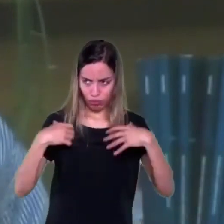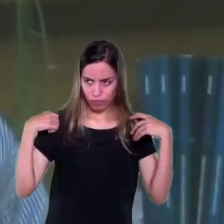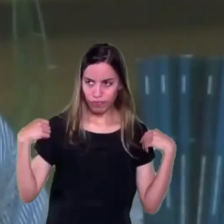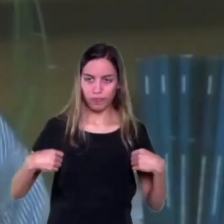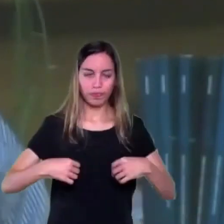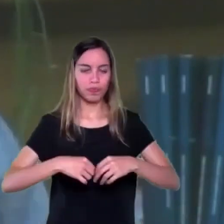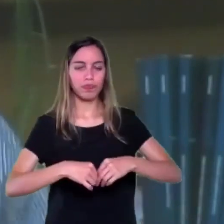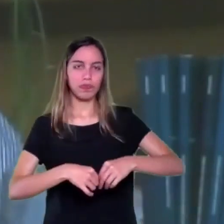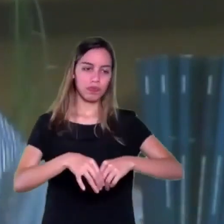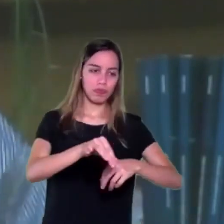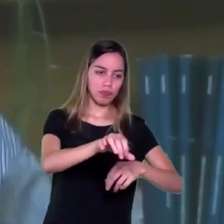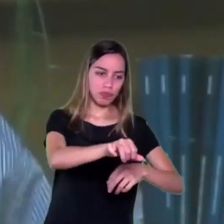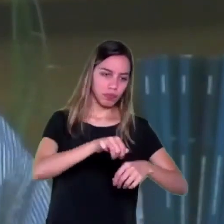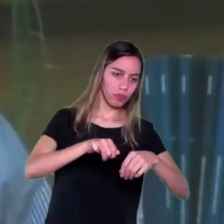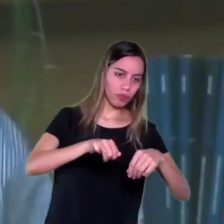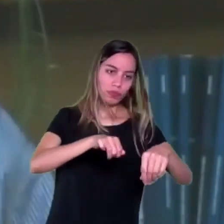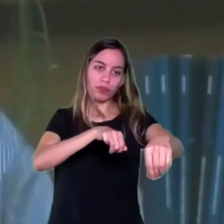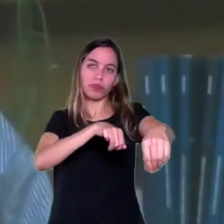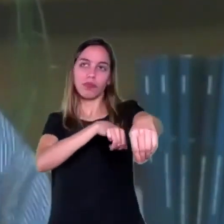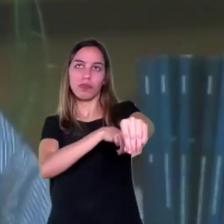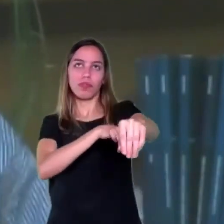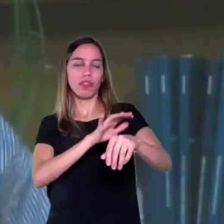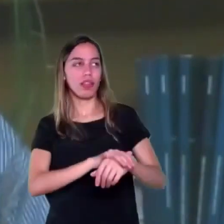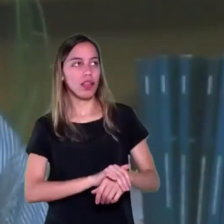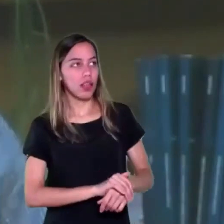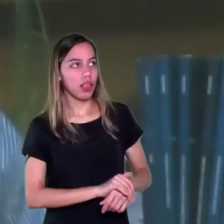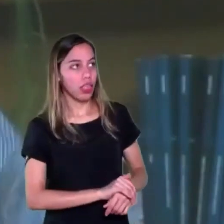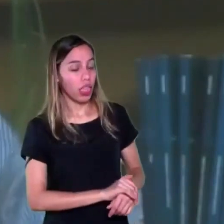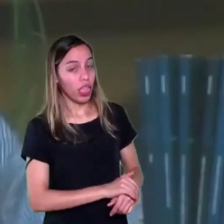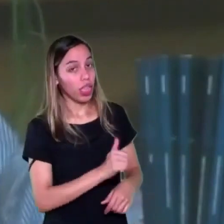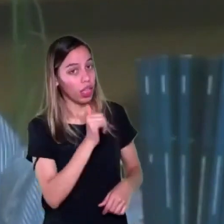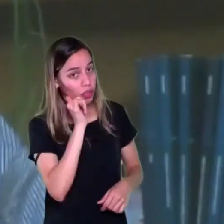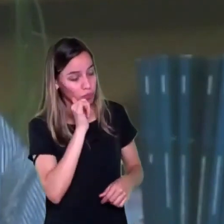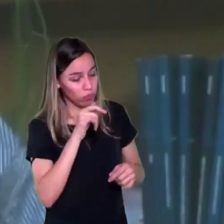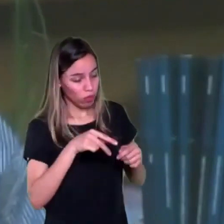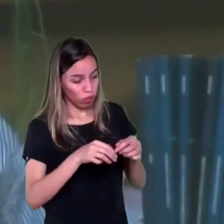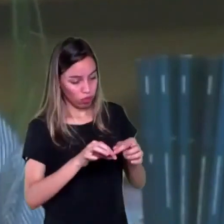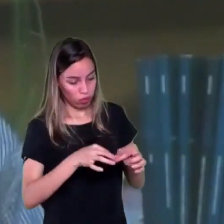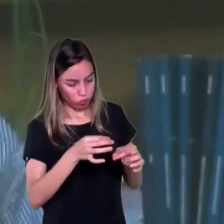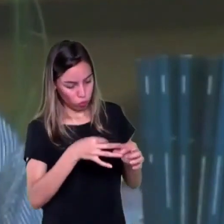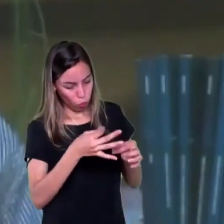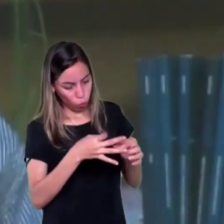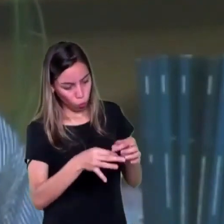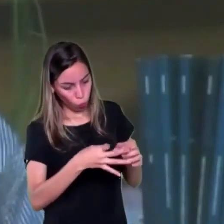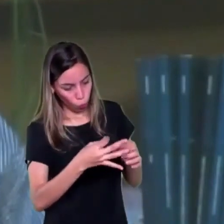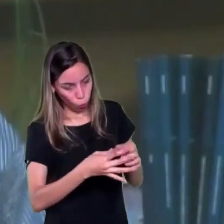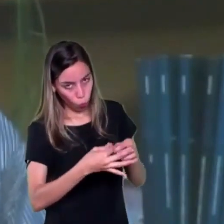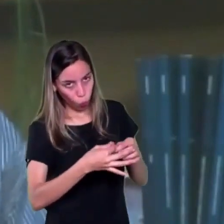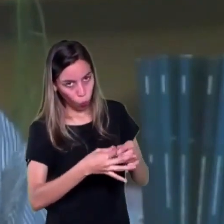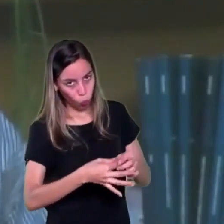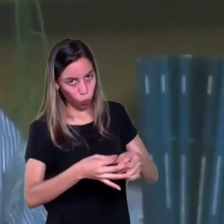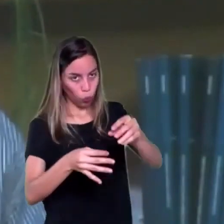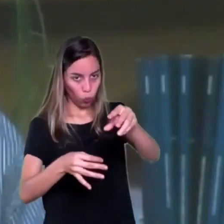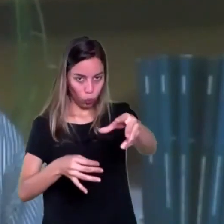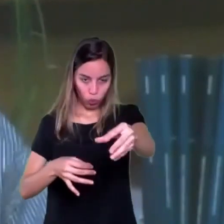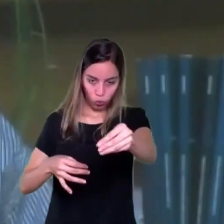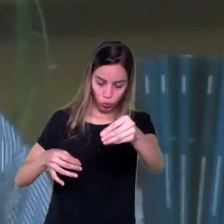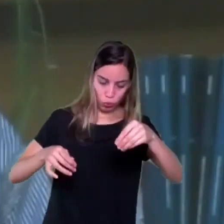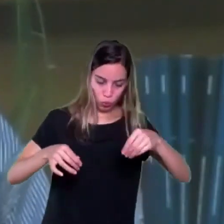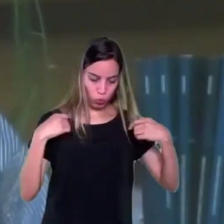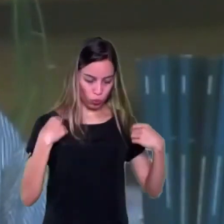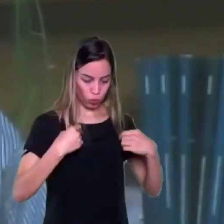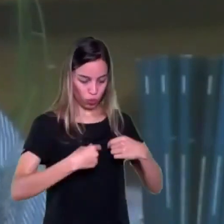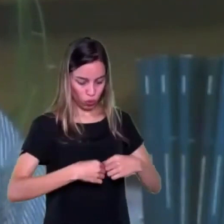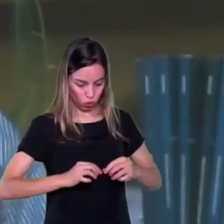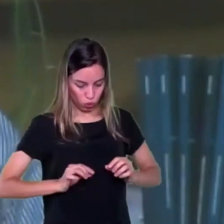dona Nair costurando, recolocando o botão na camisa dele. É um dos